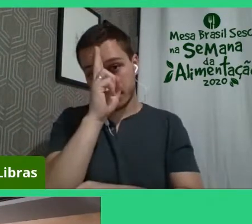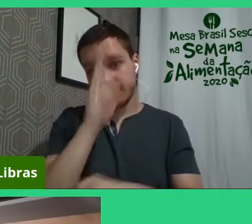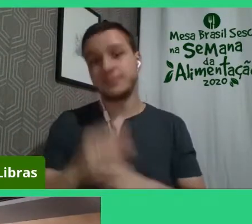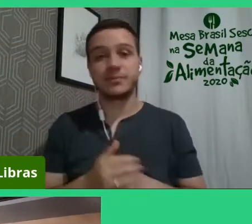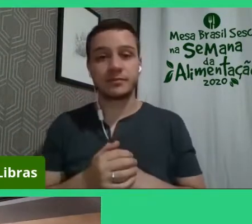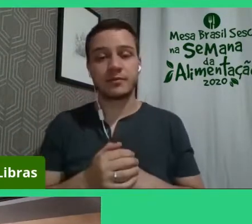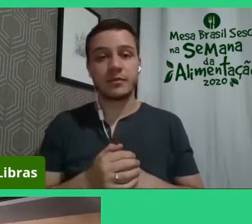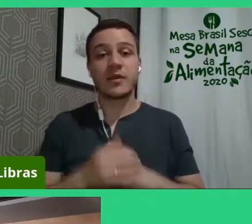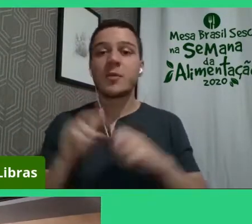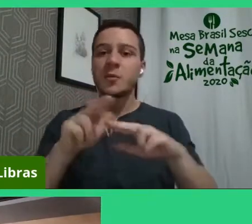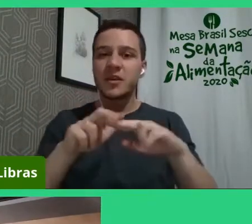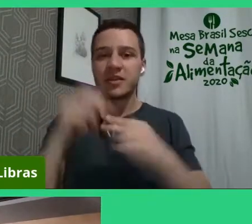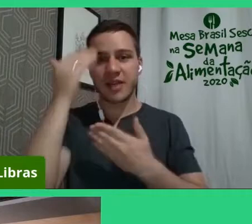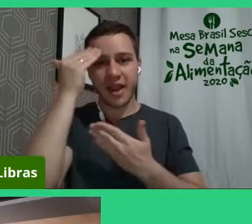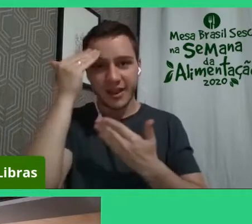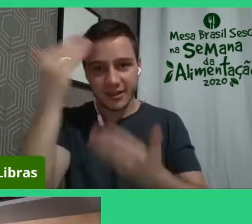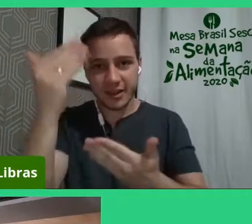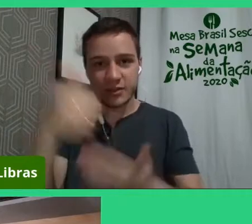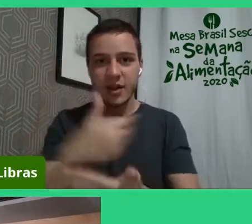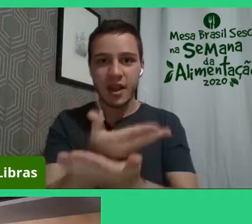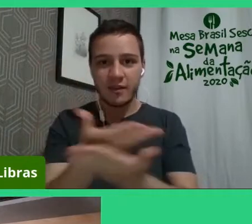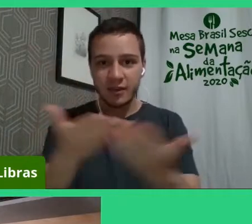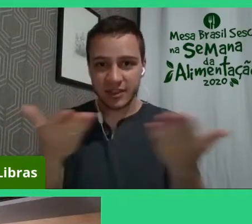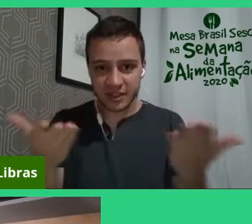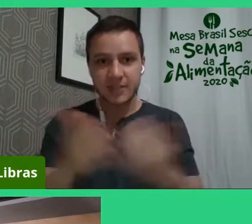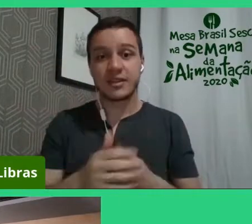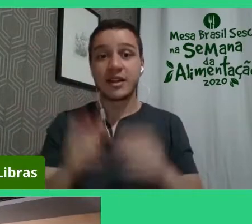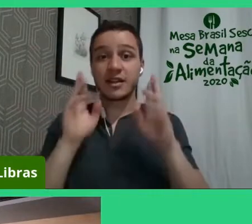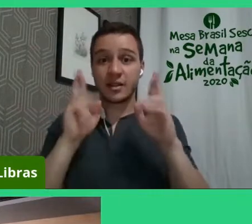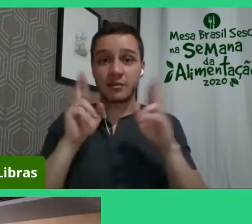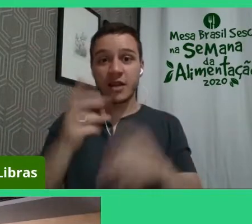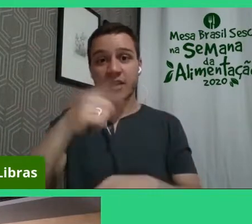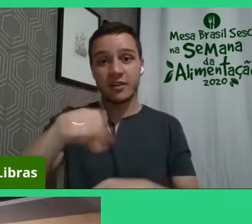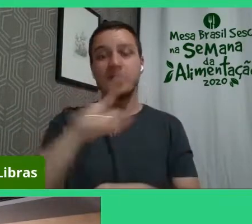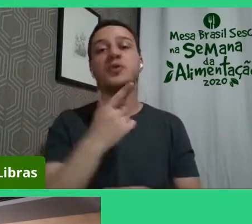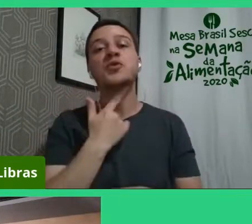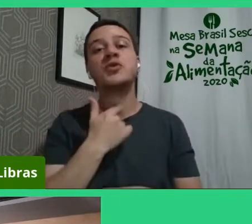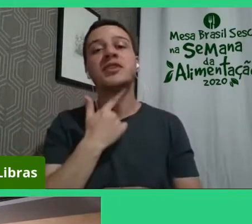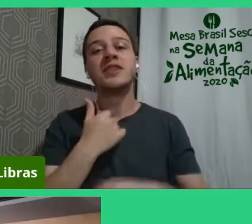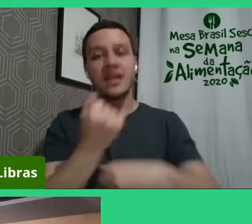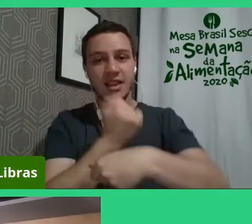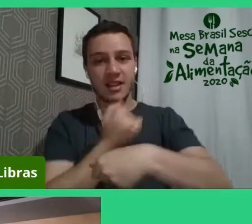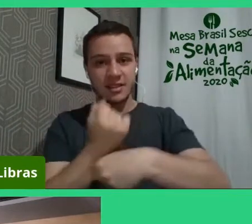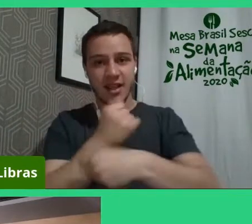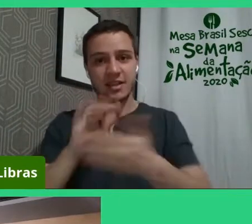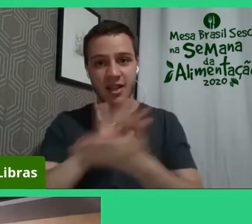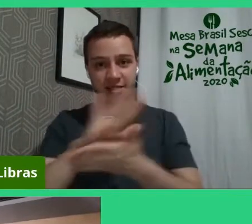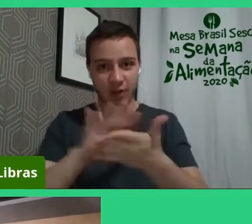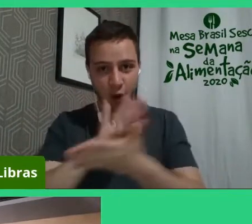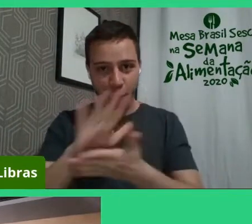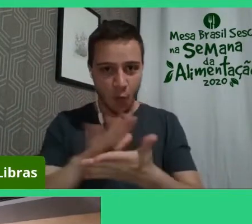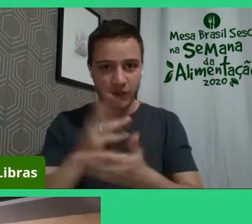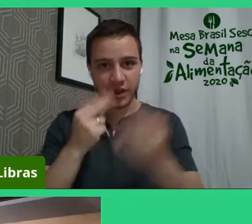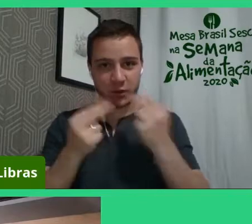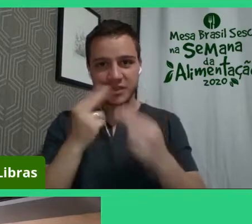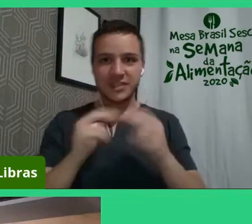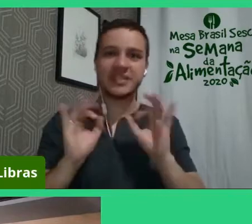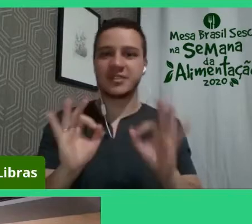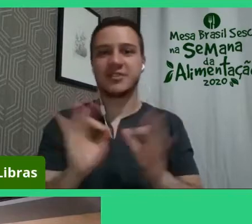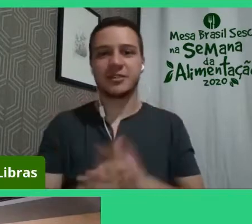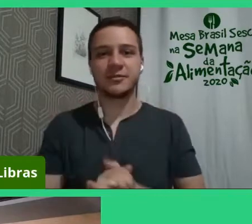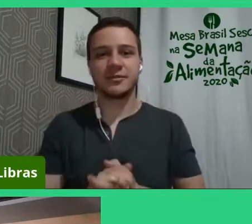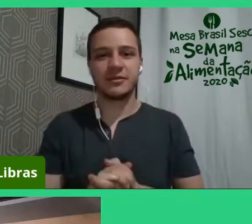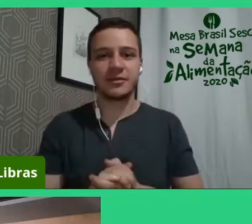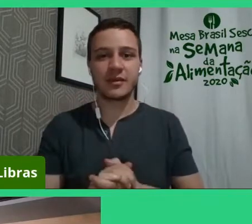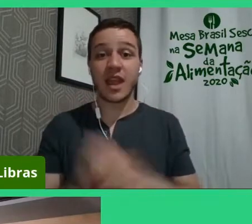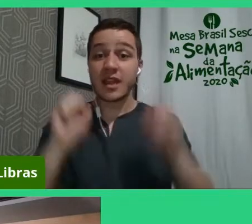eu agradeço vocês, espero que vocês tenham gostado dessa receita de almôndega nutritiva.